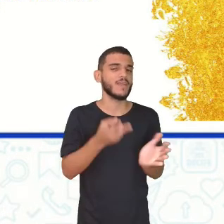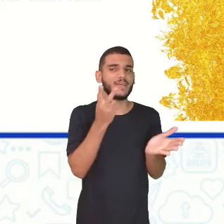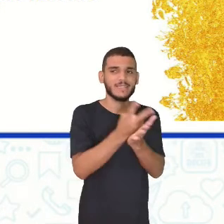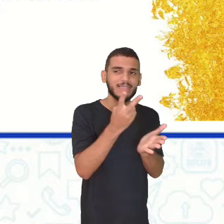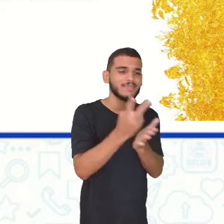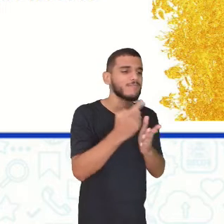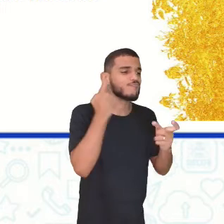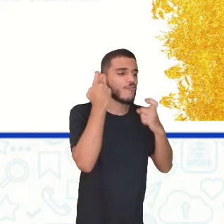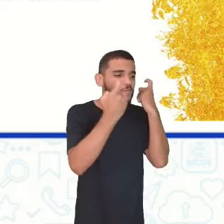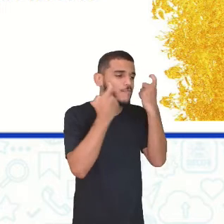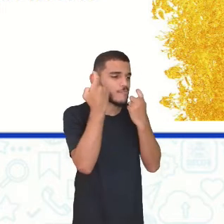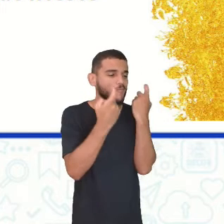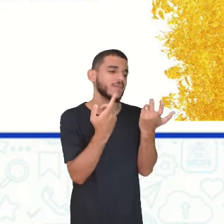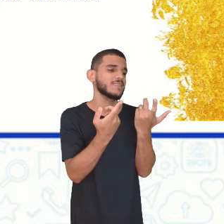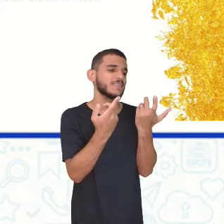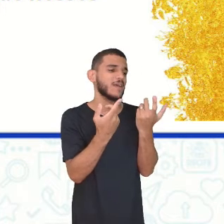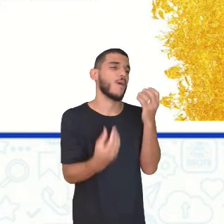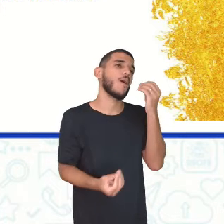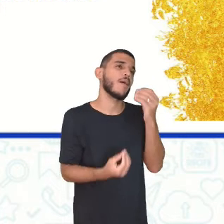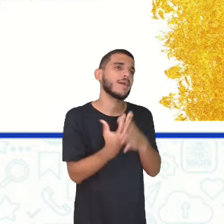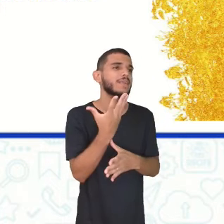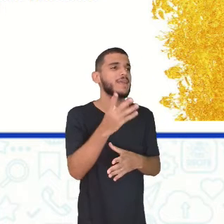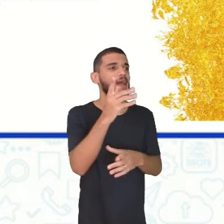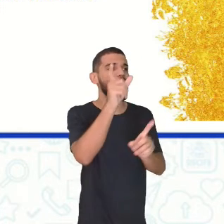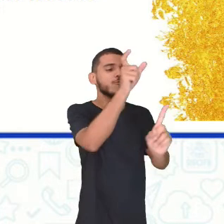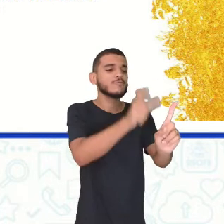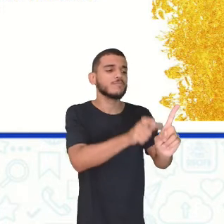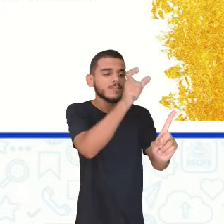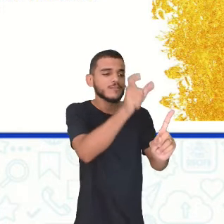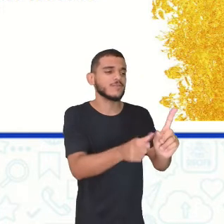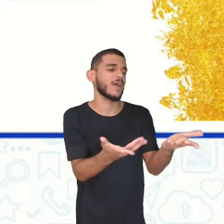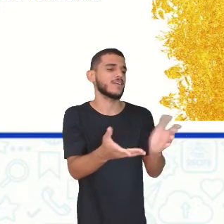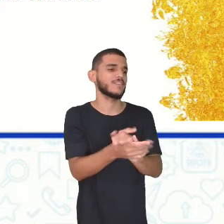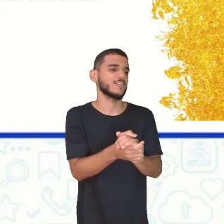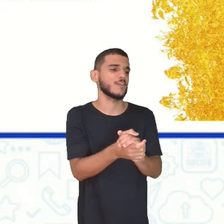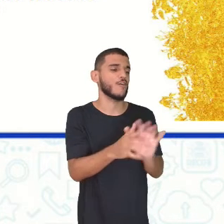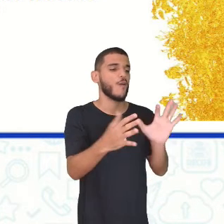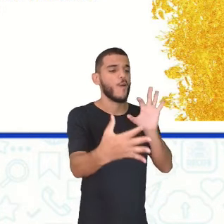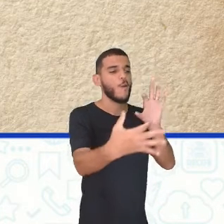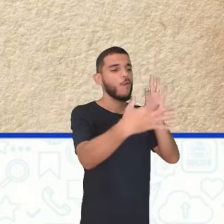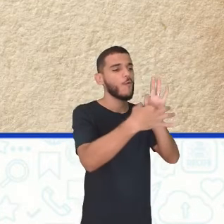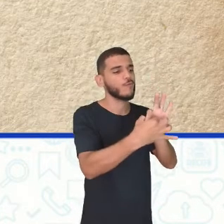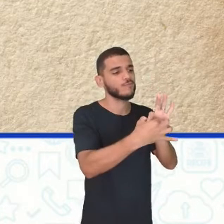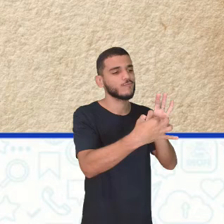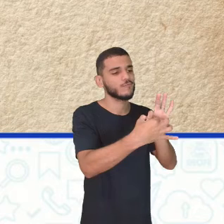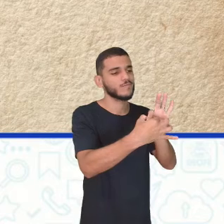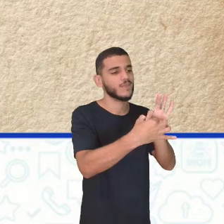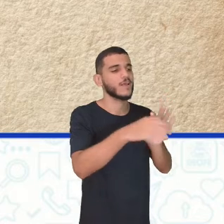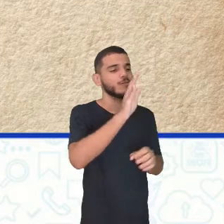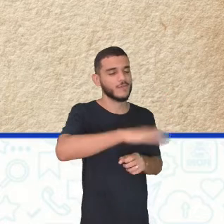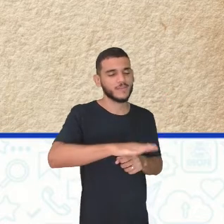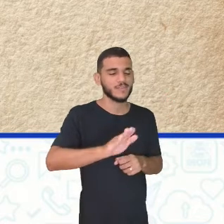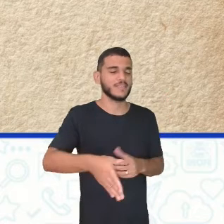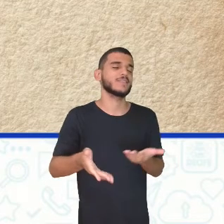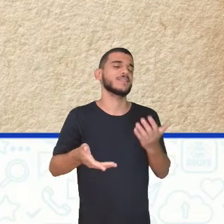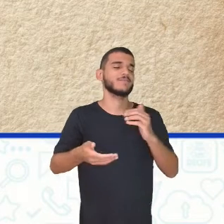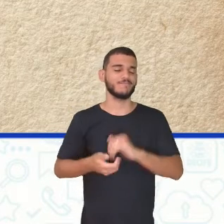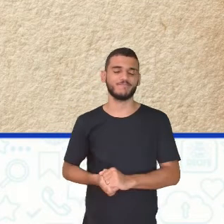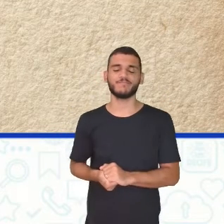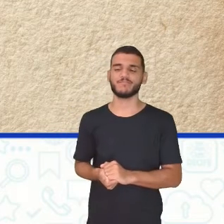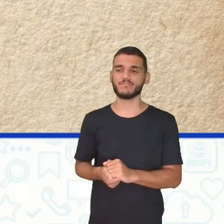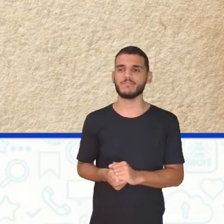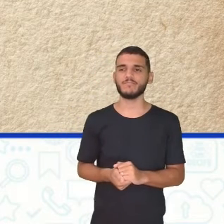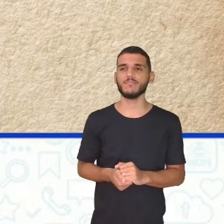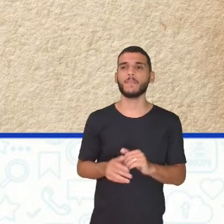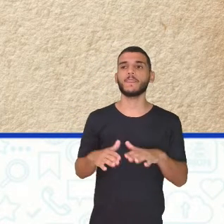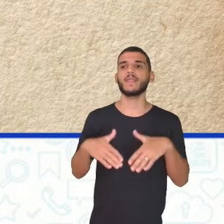preocupação nossa fazer com que nossos personagens falassem a língua do dia. Então, qual é o meio